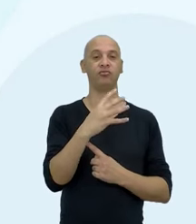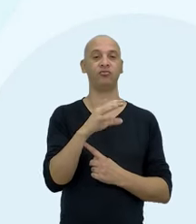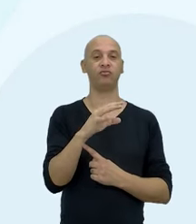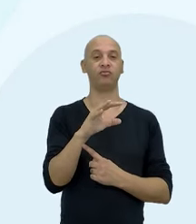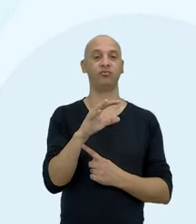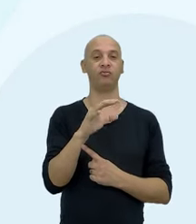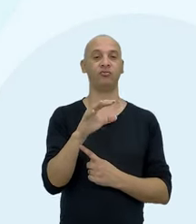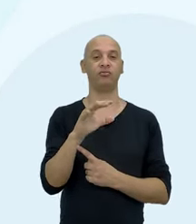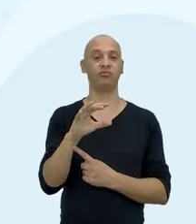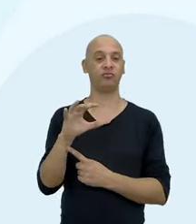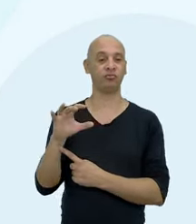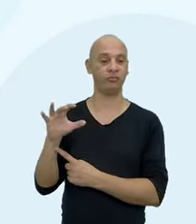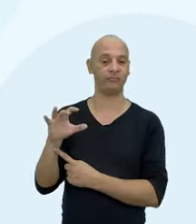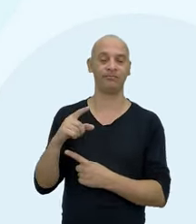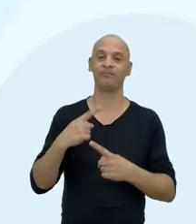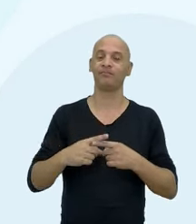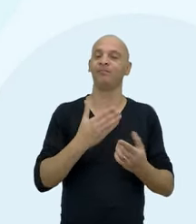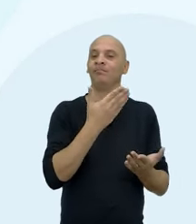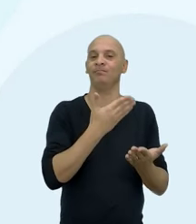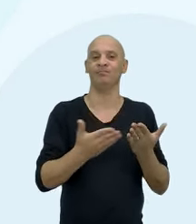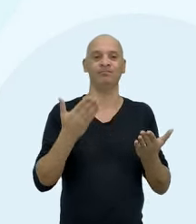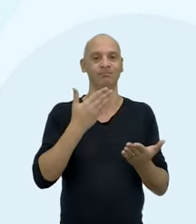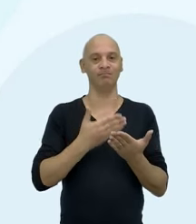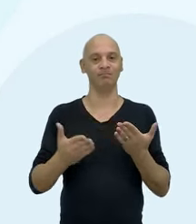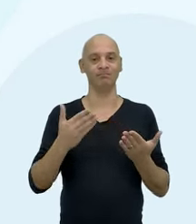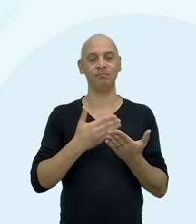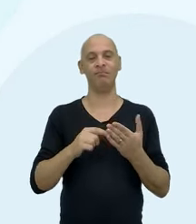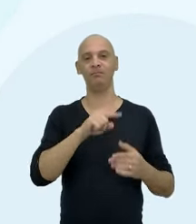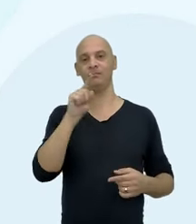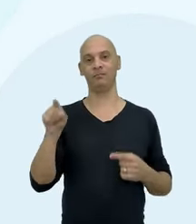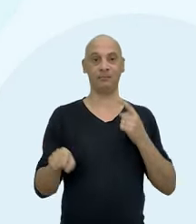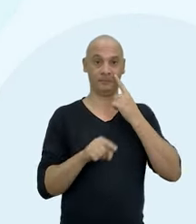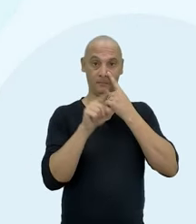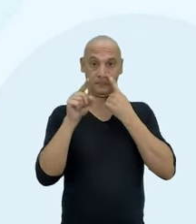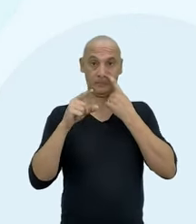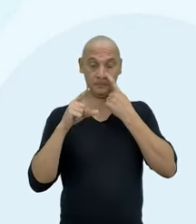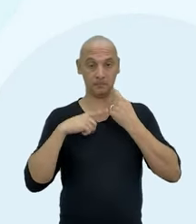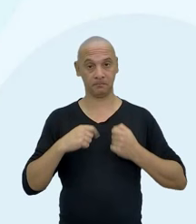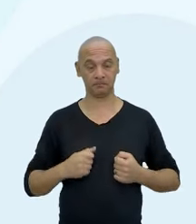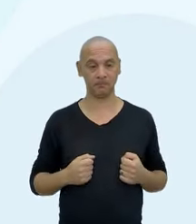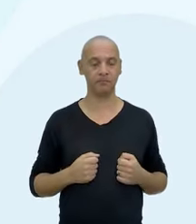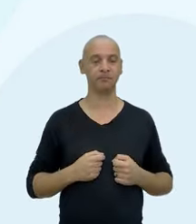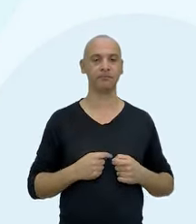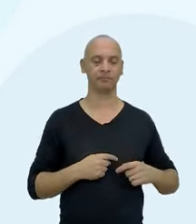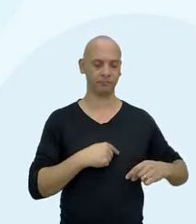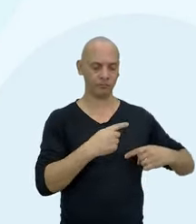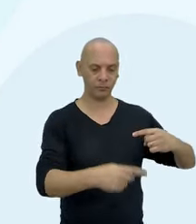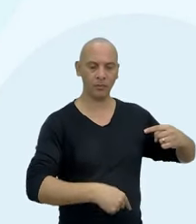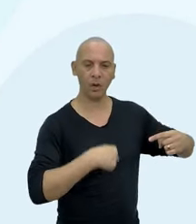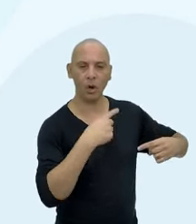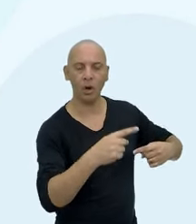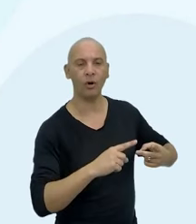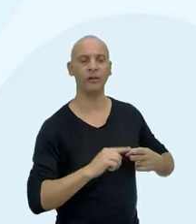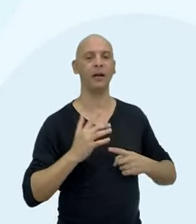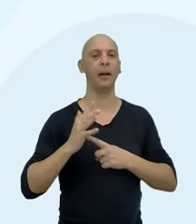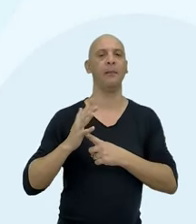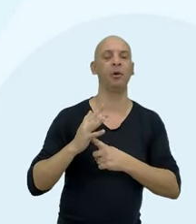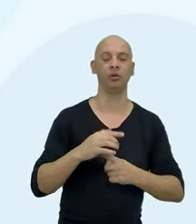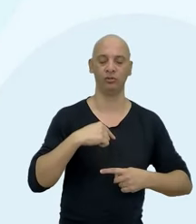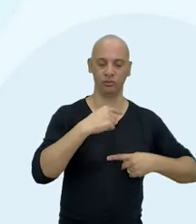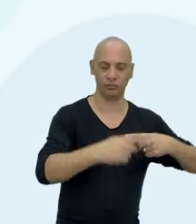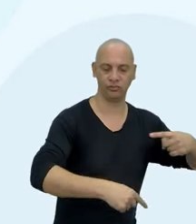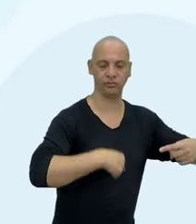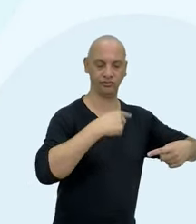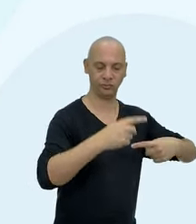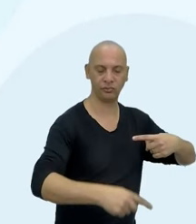uma vibração porque perdeu o simetria de rotação tá então na roda do carro no motor tudo aquilo que